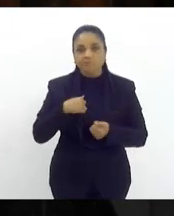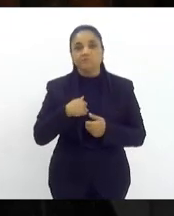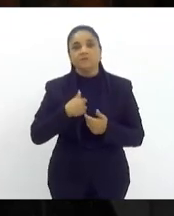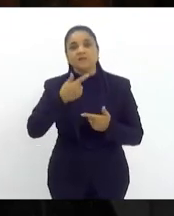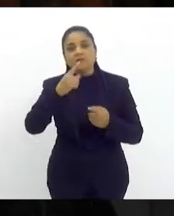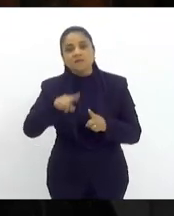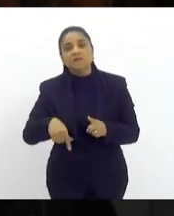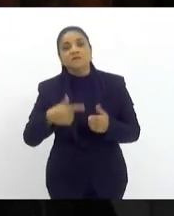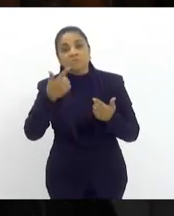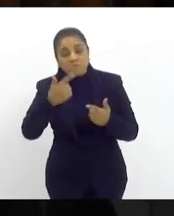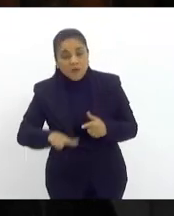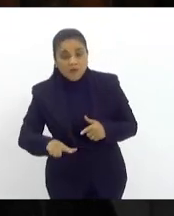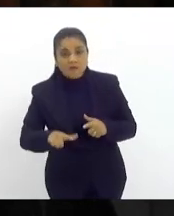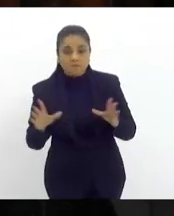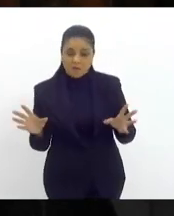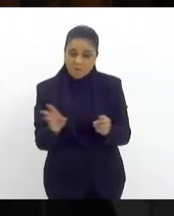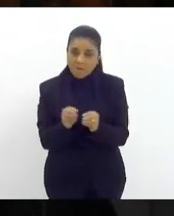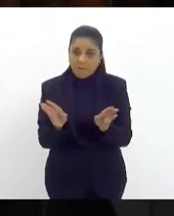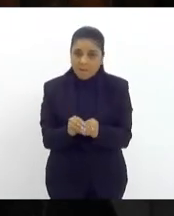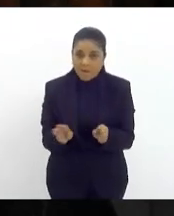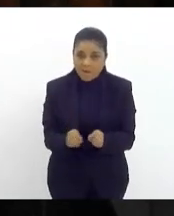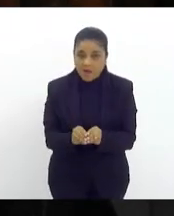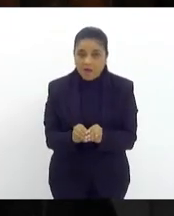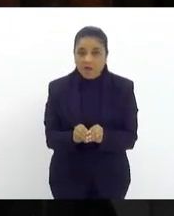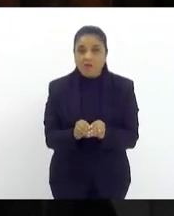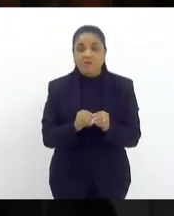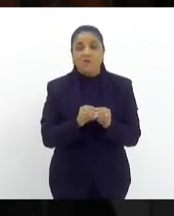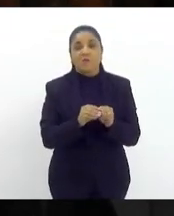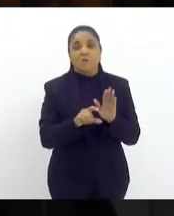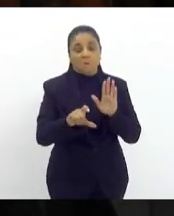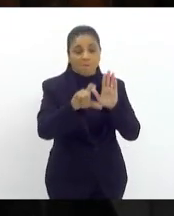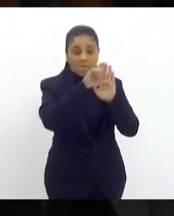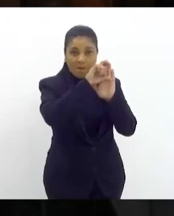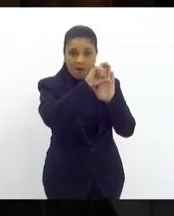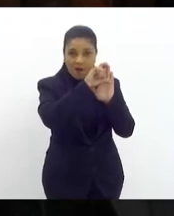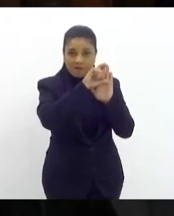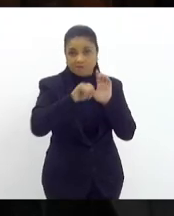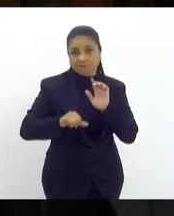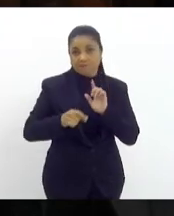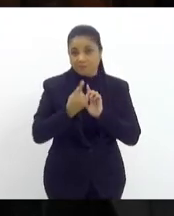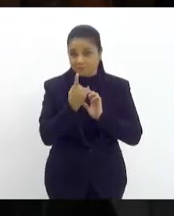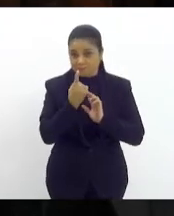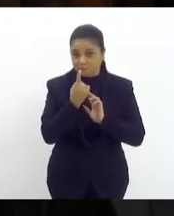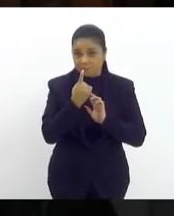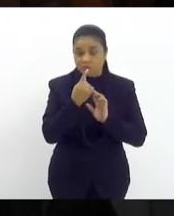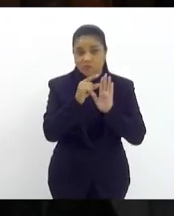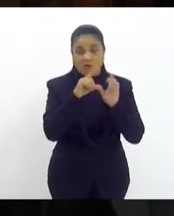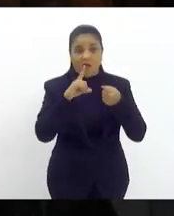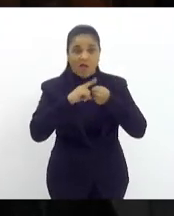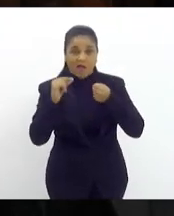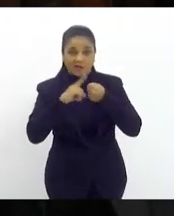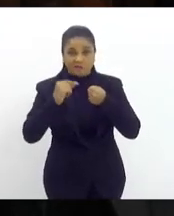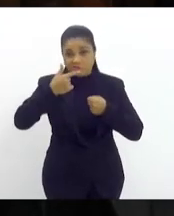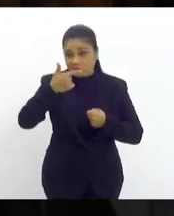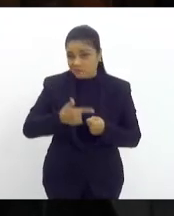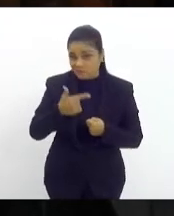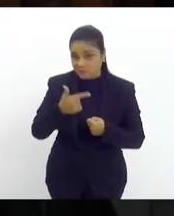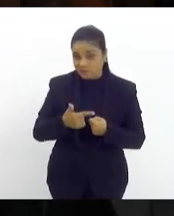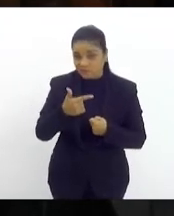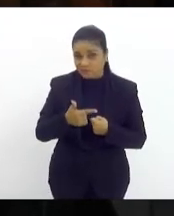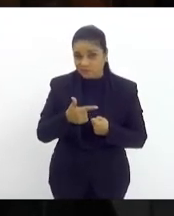senhor presidente para concluir no parágrafo primeiro do artigo segundo